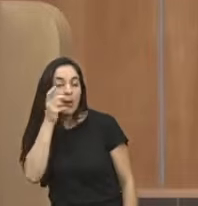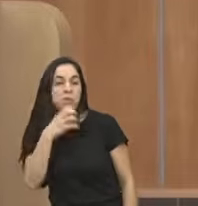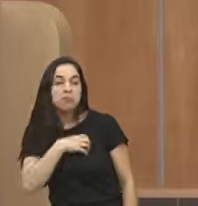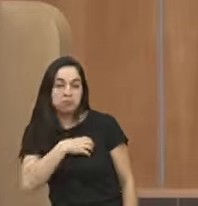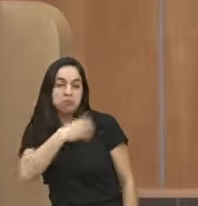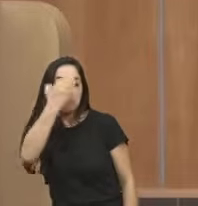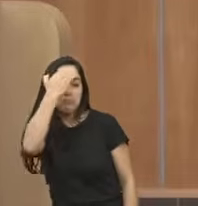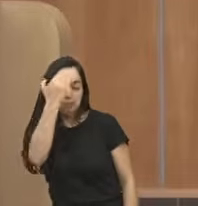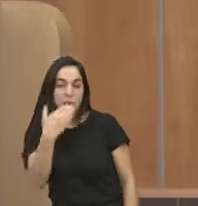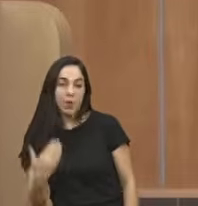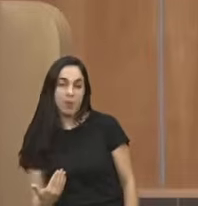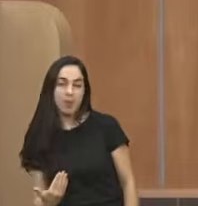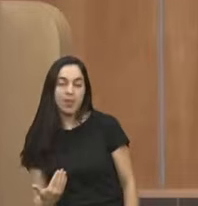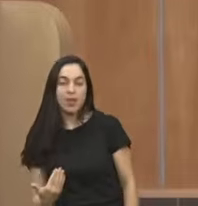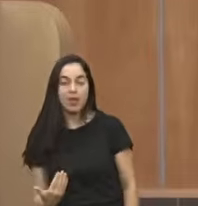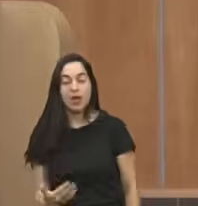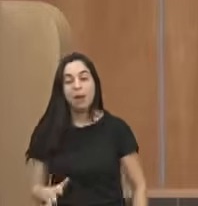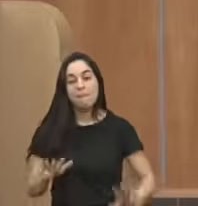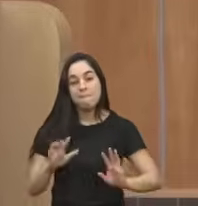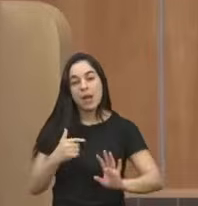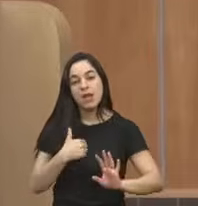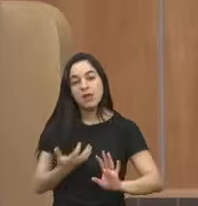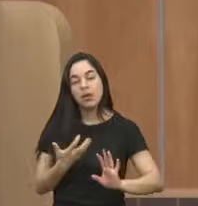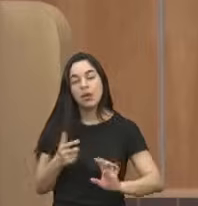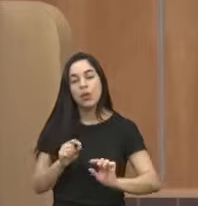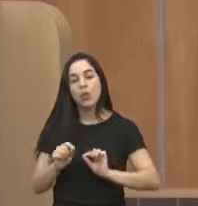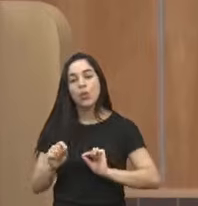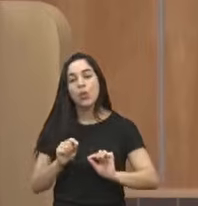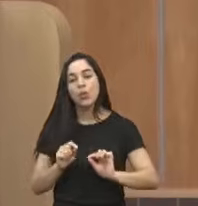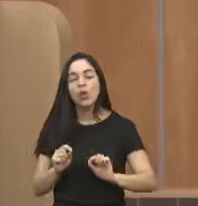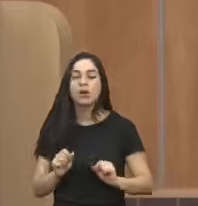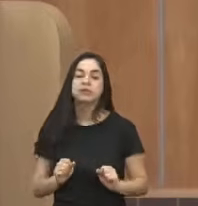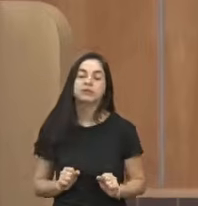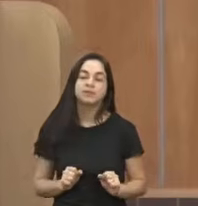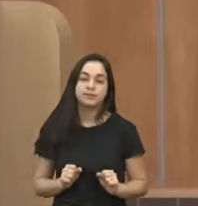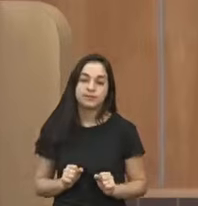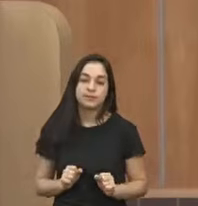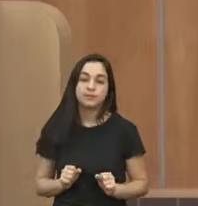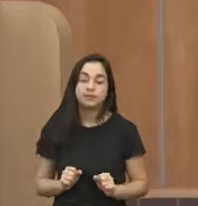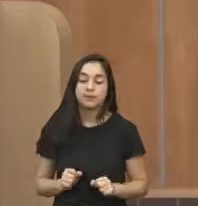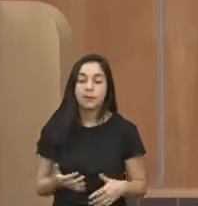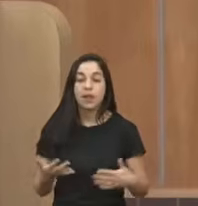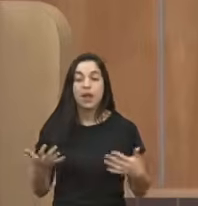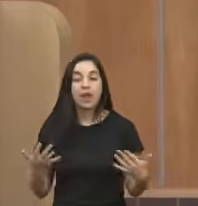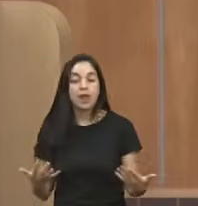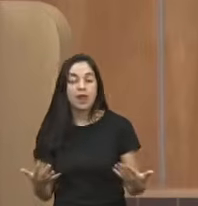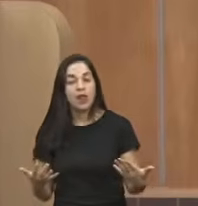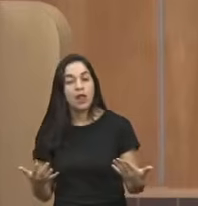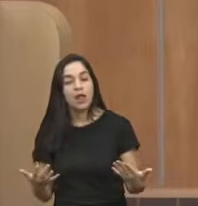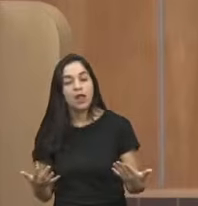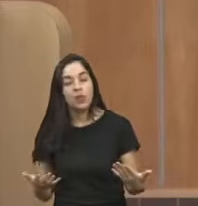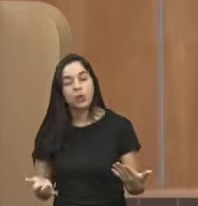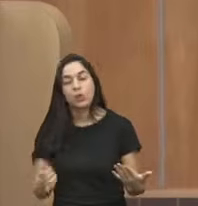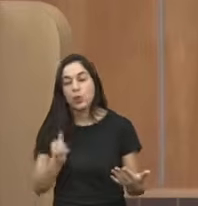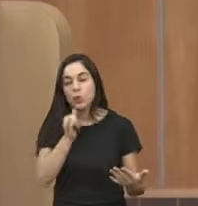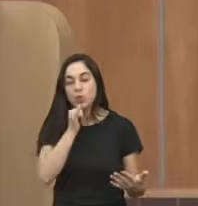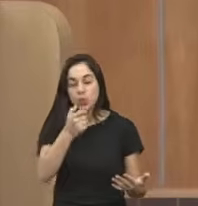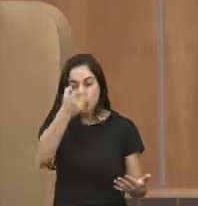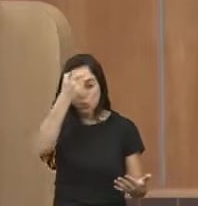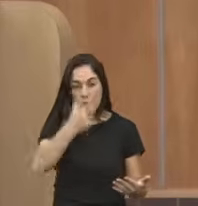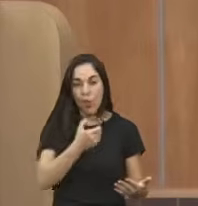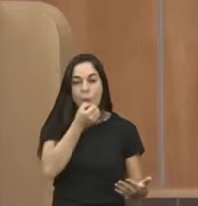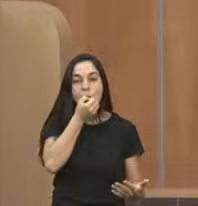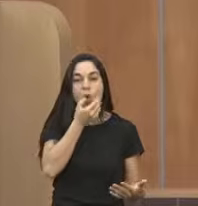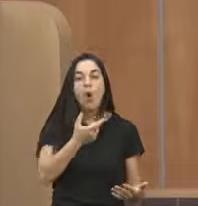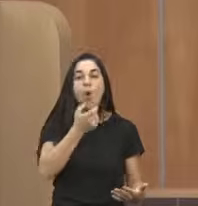privilegiados. Mas eu gostaria de destacar o seguinte: dentro dessa lógica do exemplo, do bom